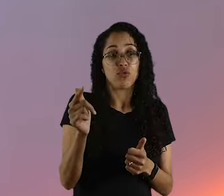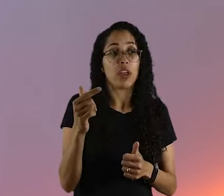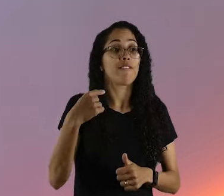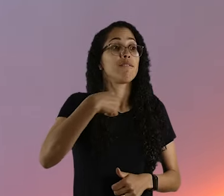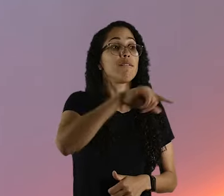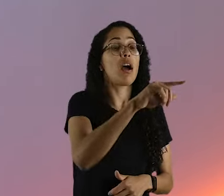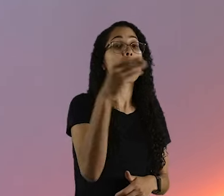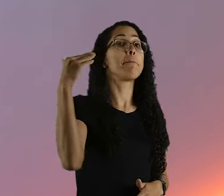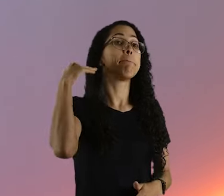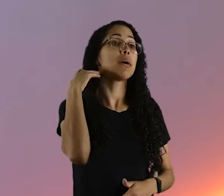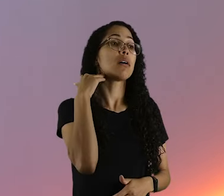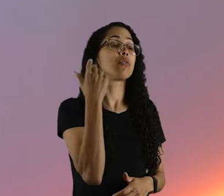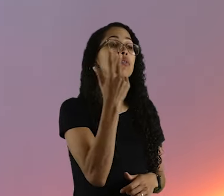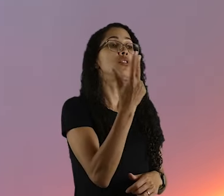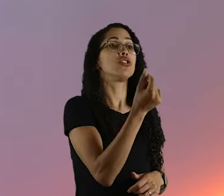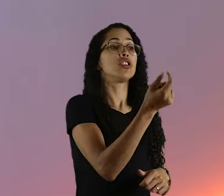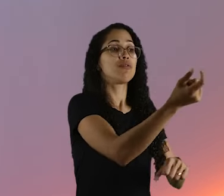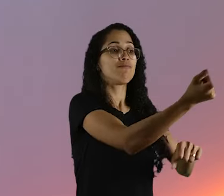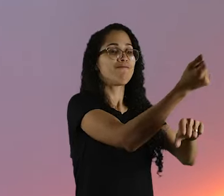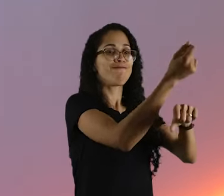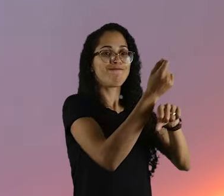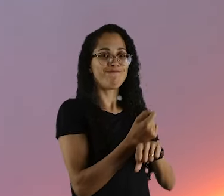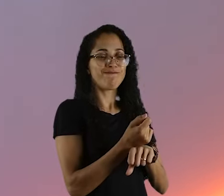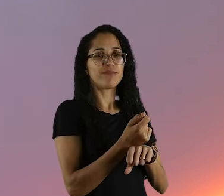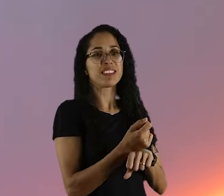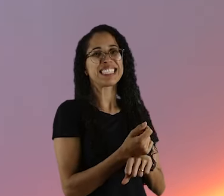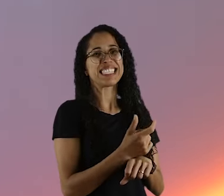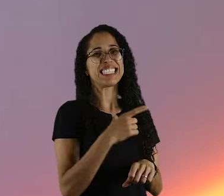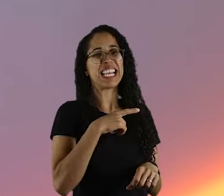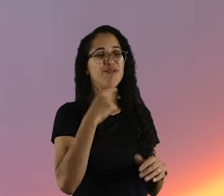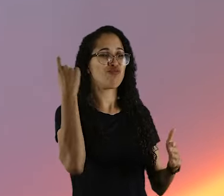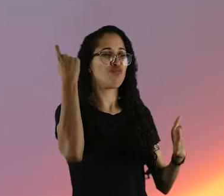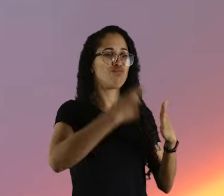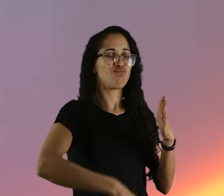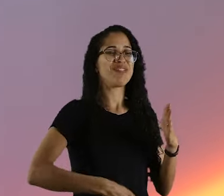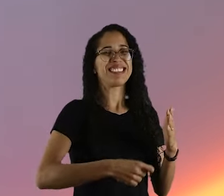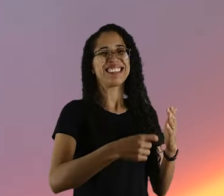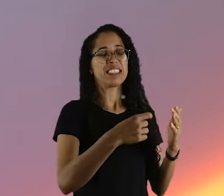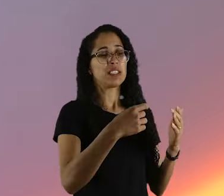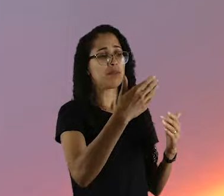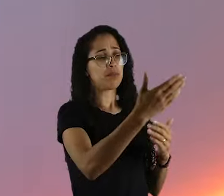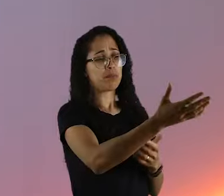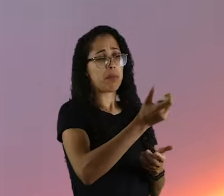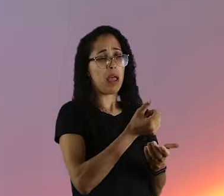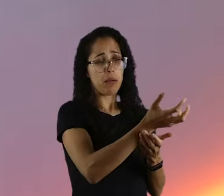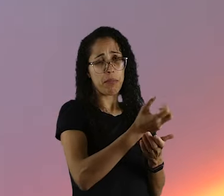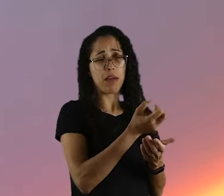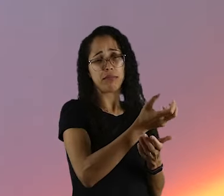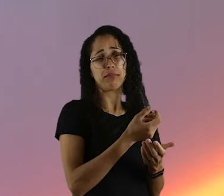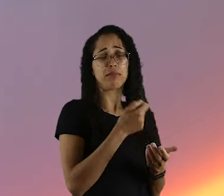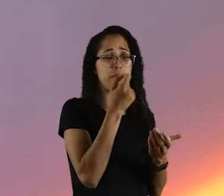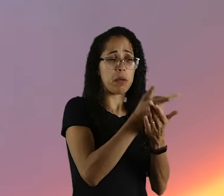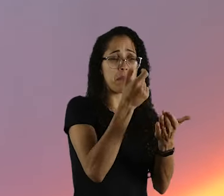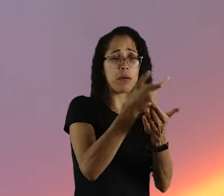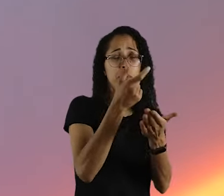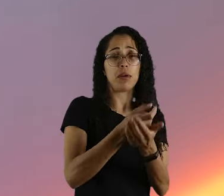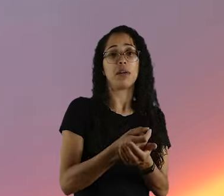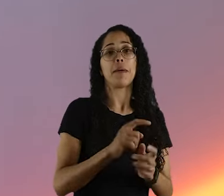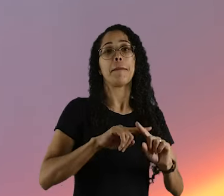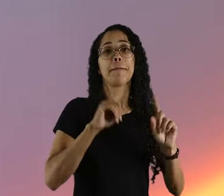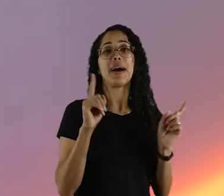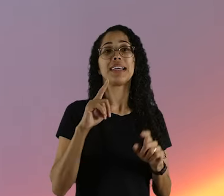meio. Então, essa bola de neve, ela é negativa. É um juro contra você. Você vai pagar juro ao banco. Existe a outra bola de neve, que essa trabalha